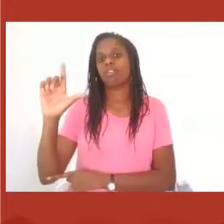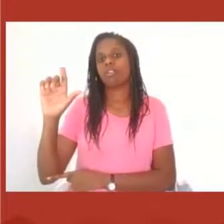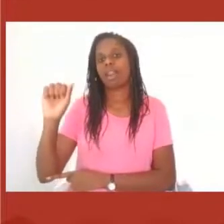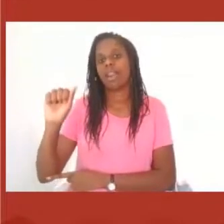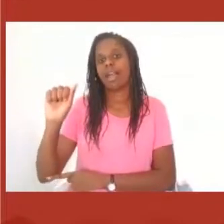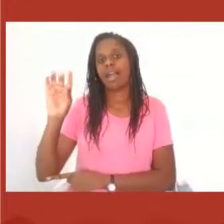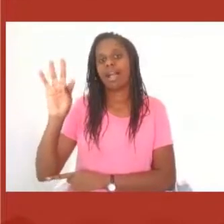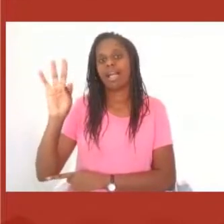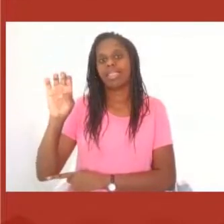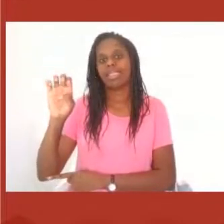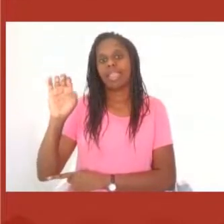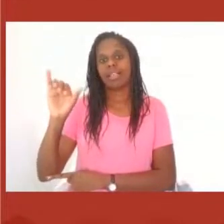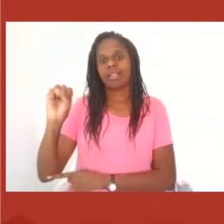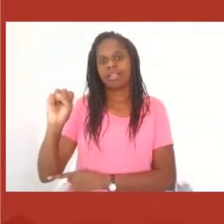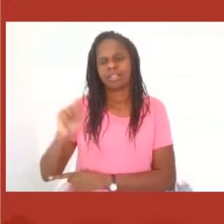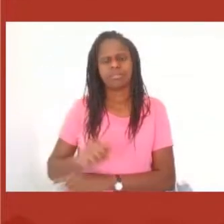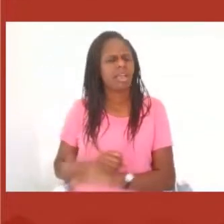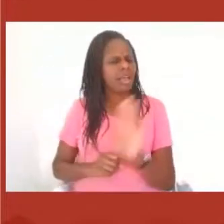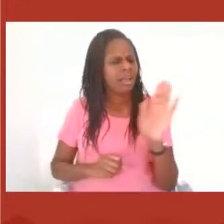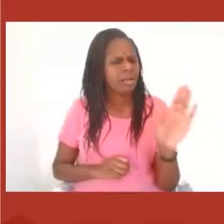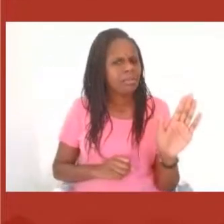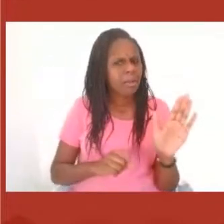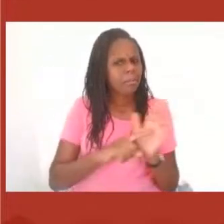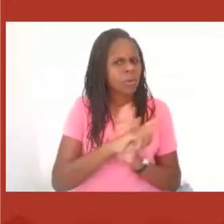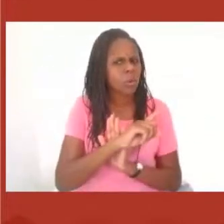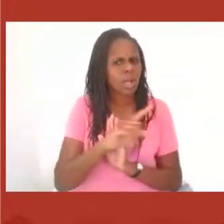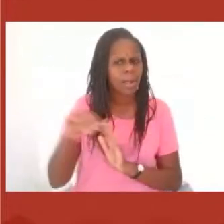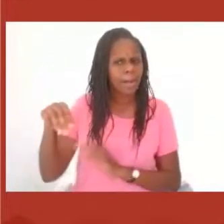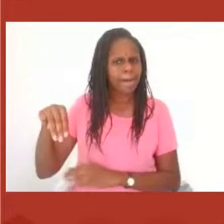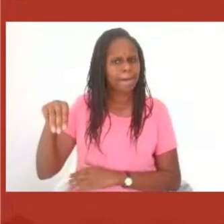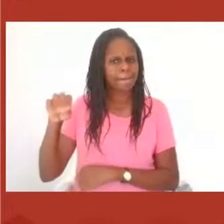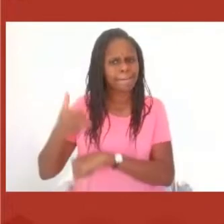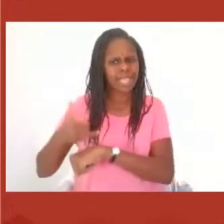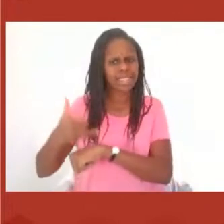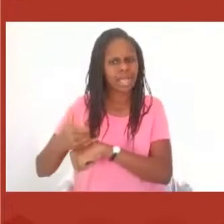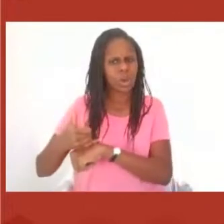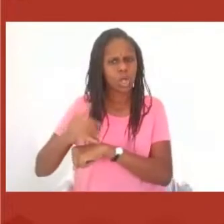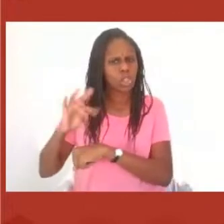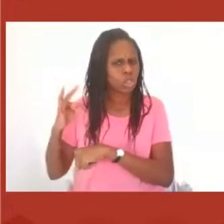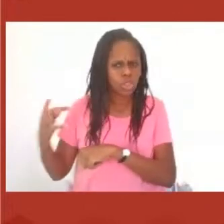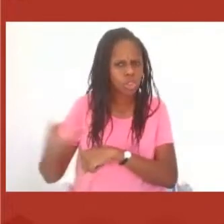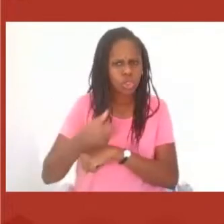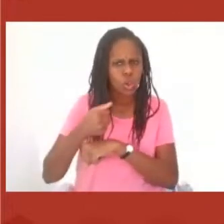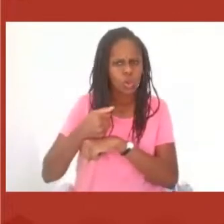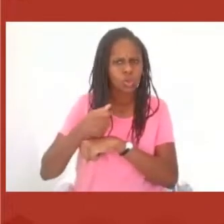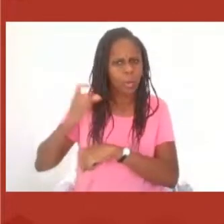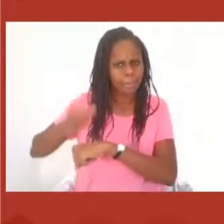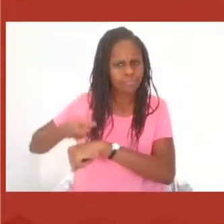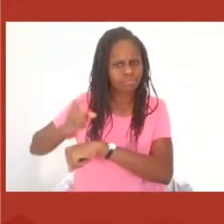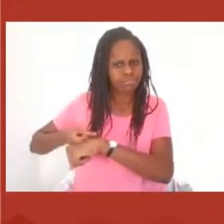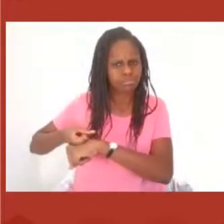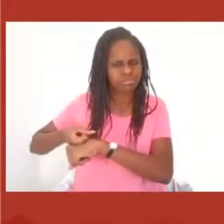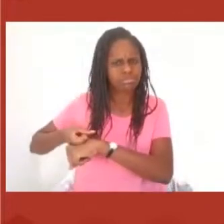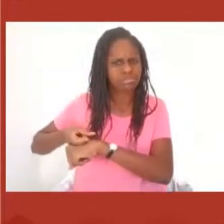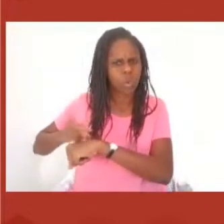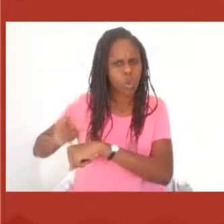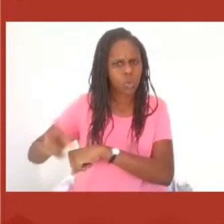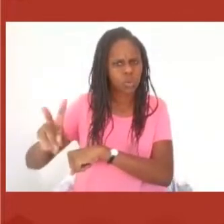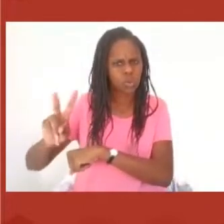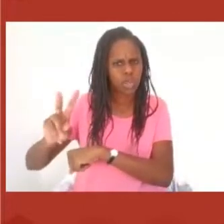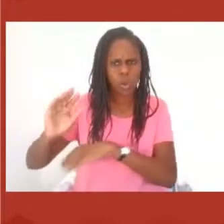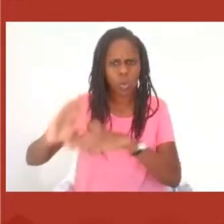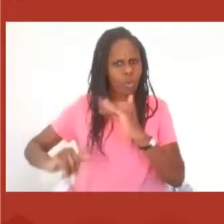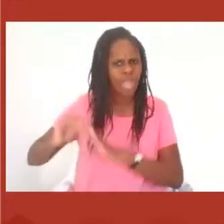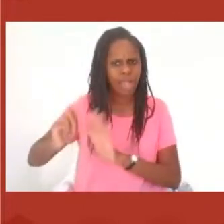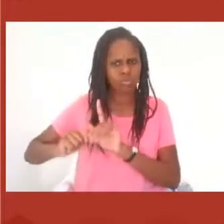todo metal é sólido em qualquer condição? É isso que eu ia falar. A gente sempre pode falar, na minha época,